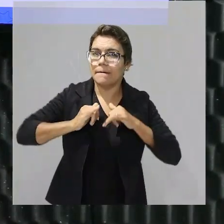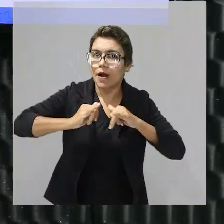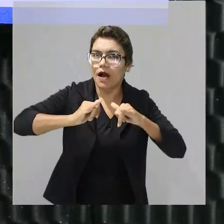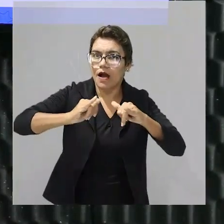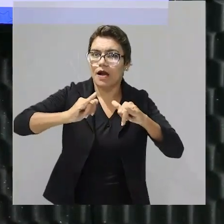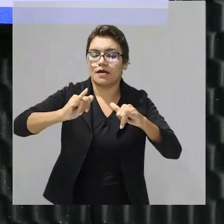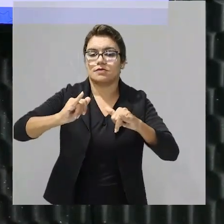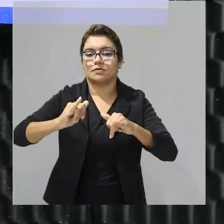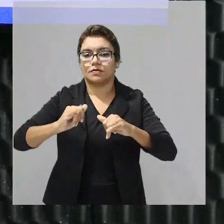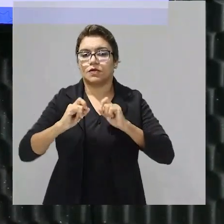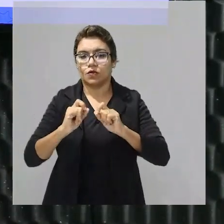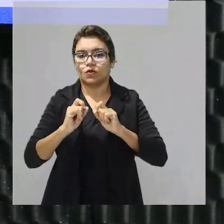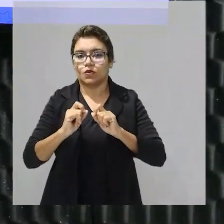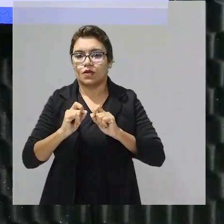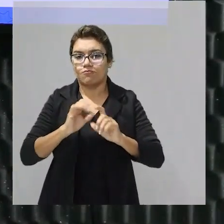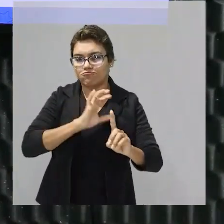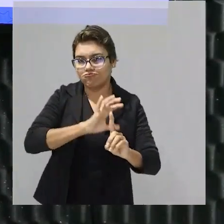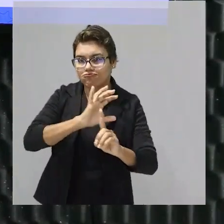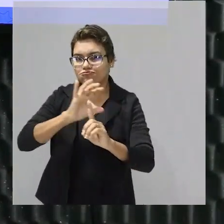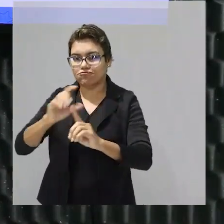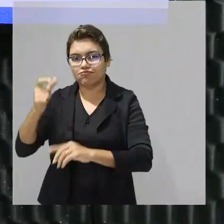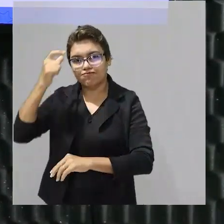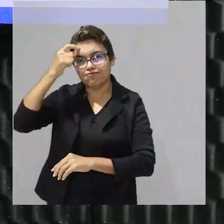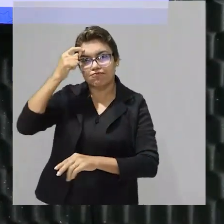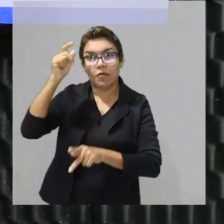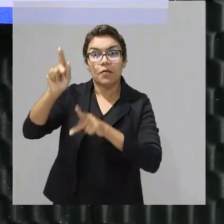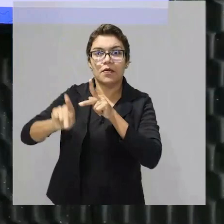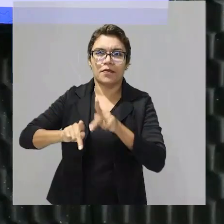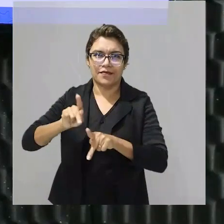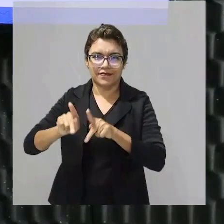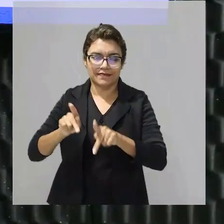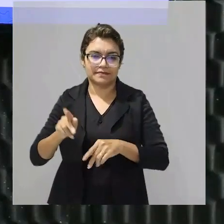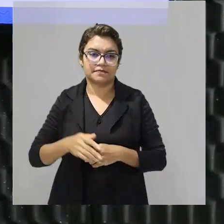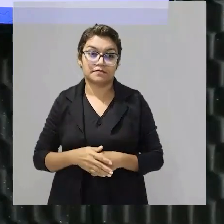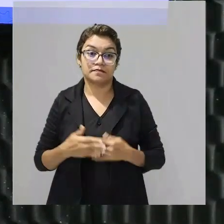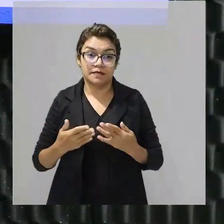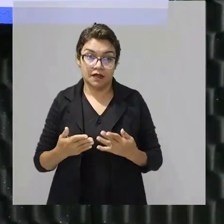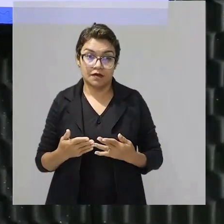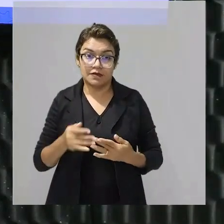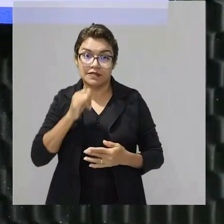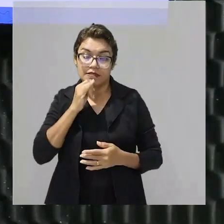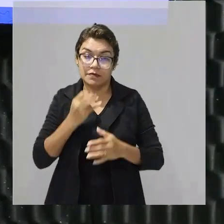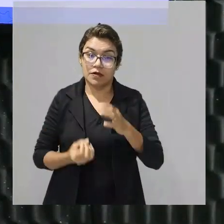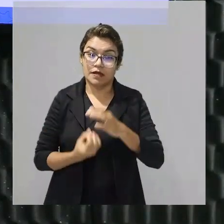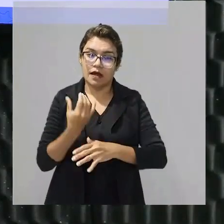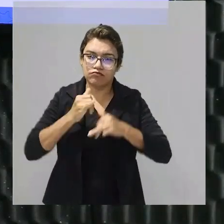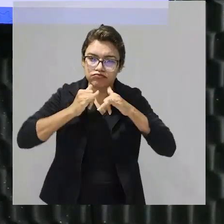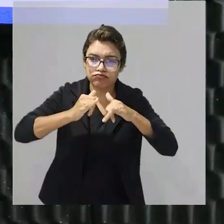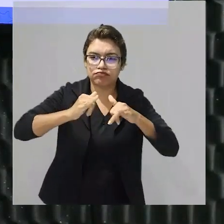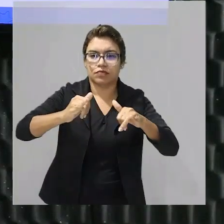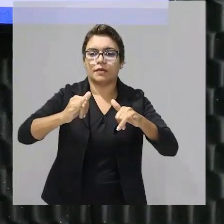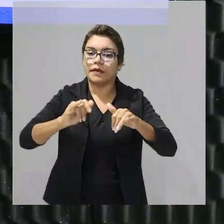verbo válido como ação. Isso porque a conscientização não é uma ação visível.